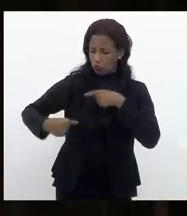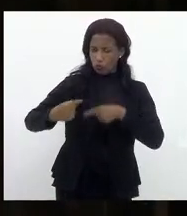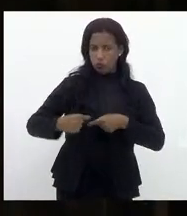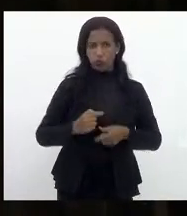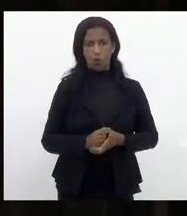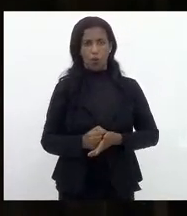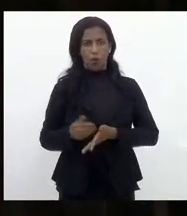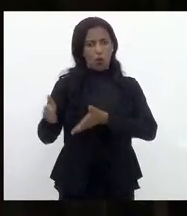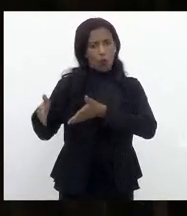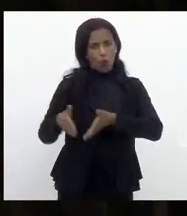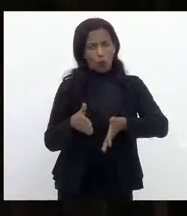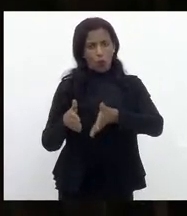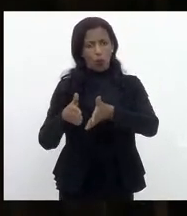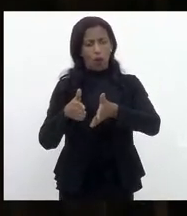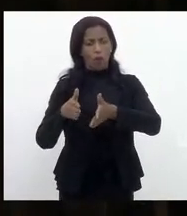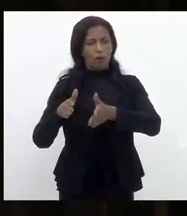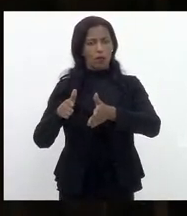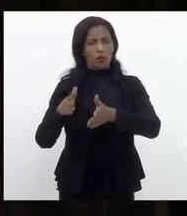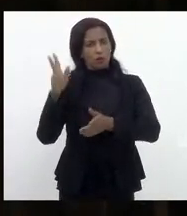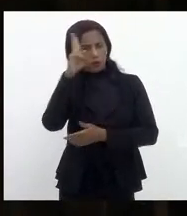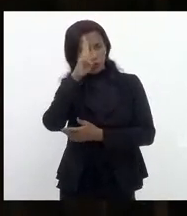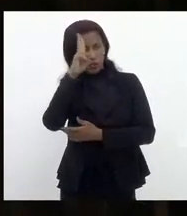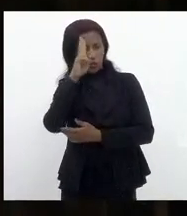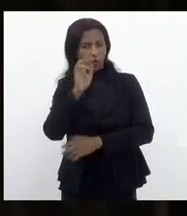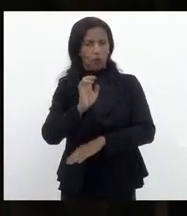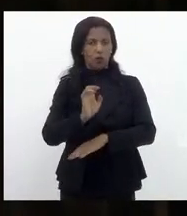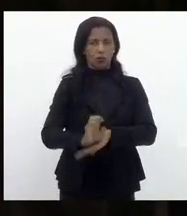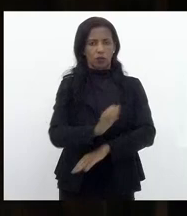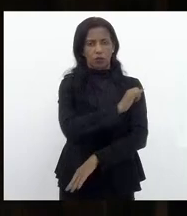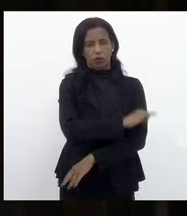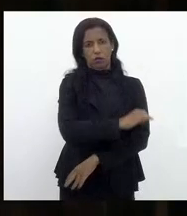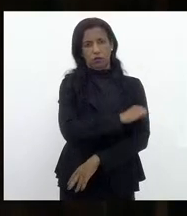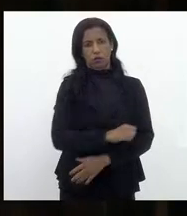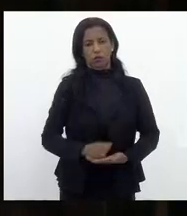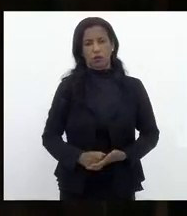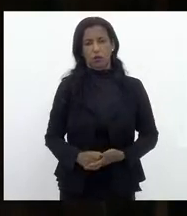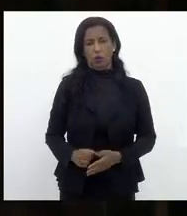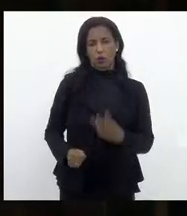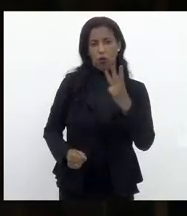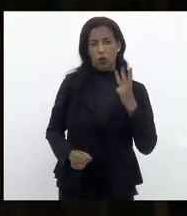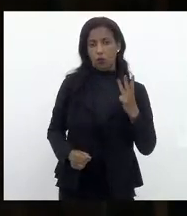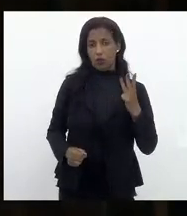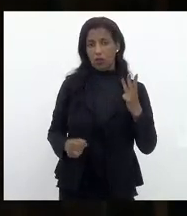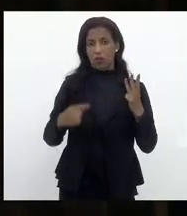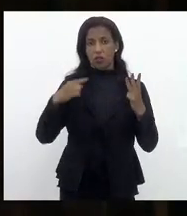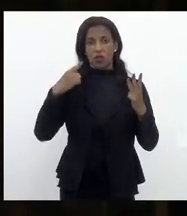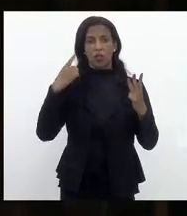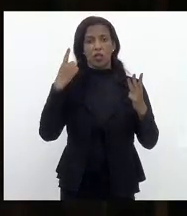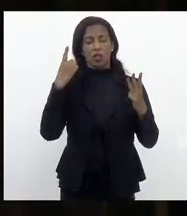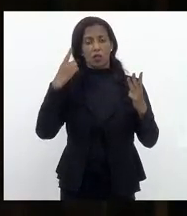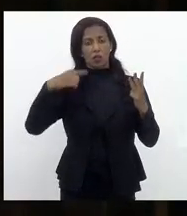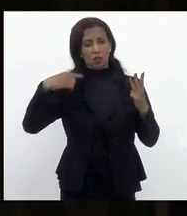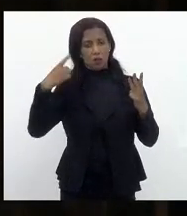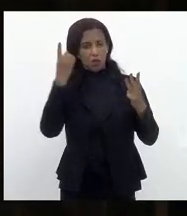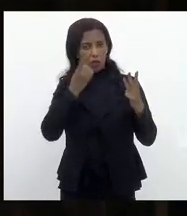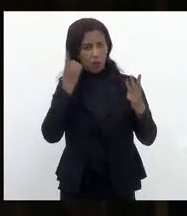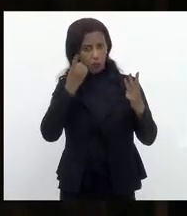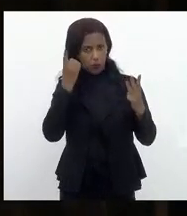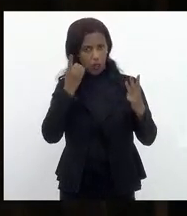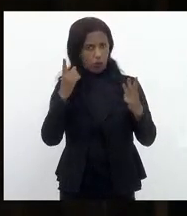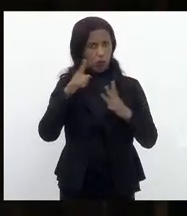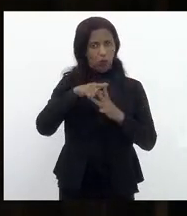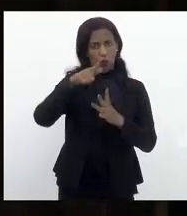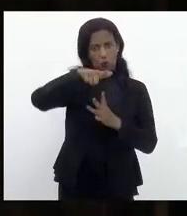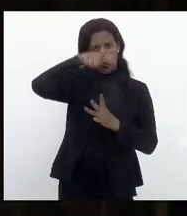os rumos do Servidor Público da história do Rio de Janeiro com três grandes deputados que o deputado nos Paulo nosso de